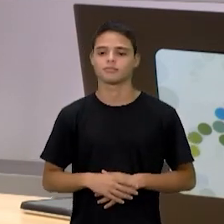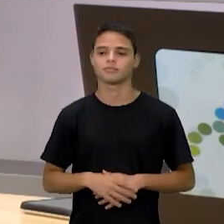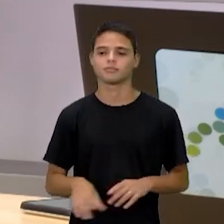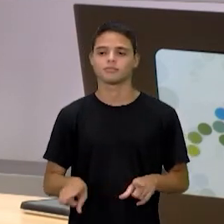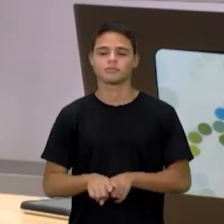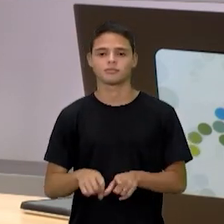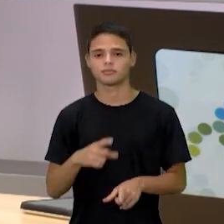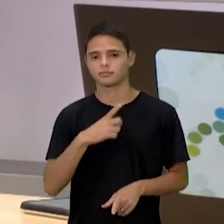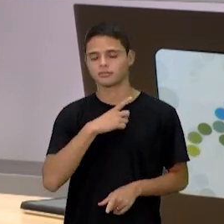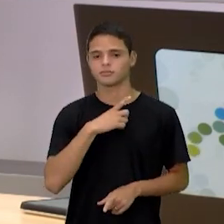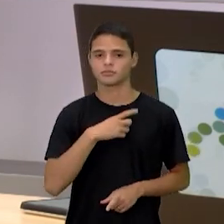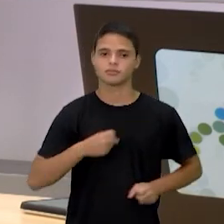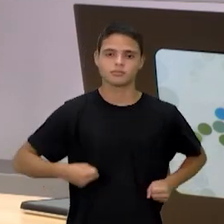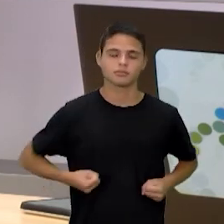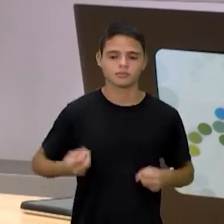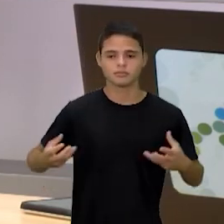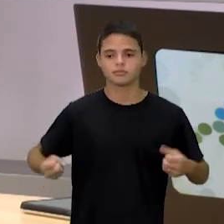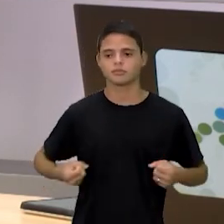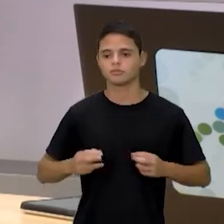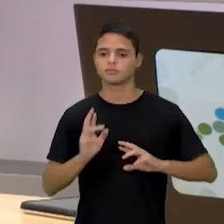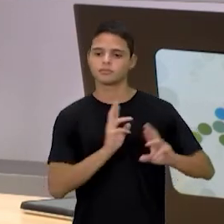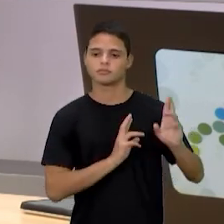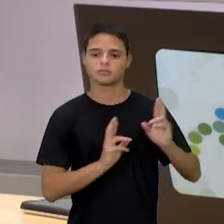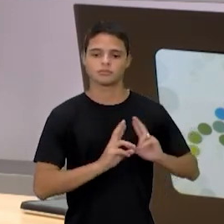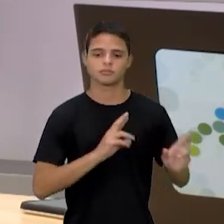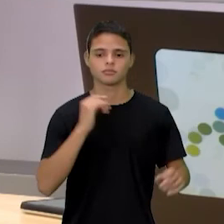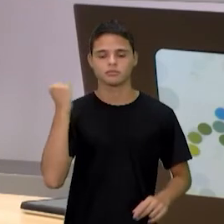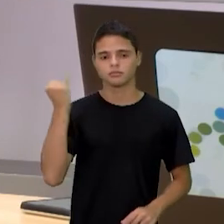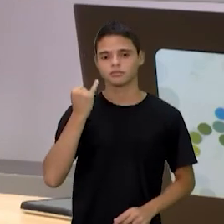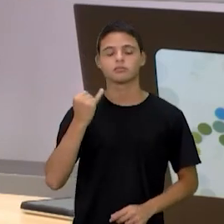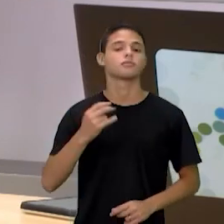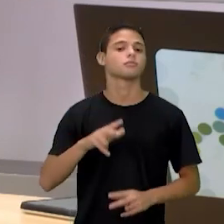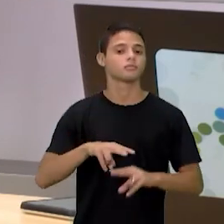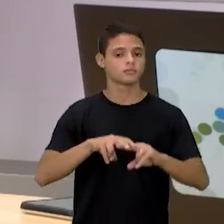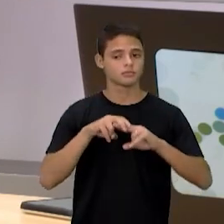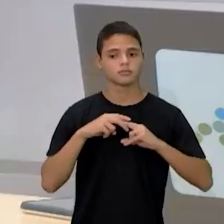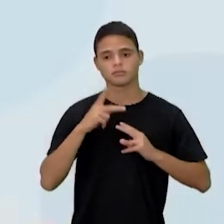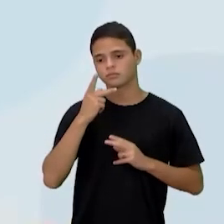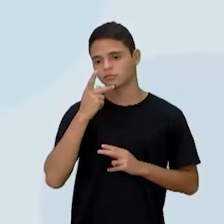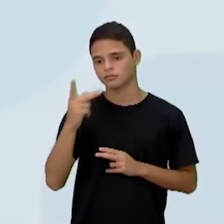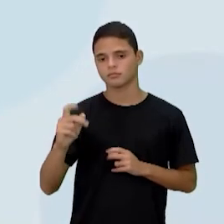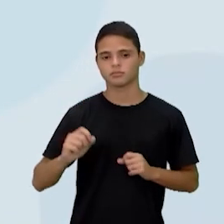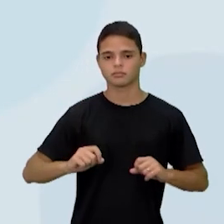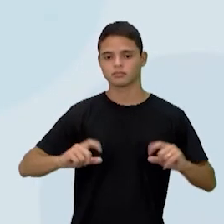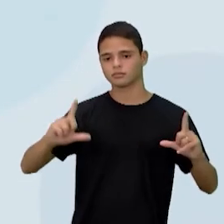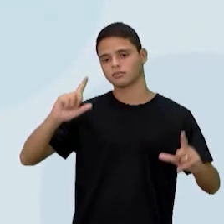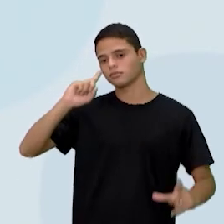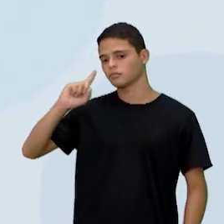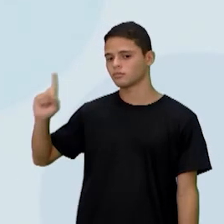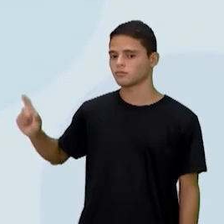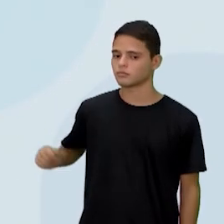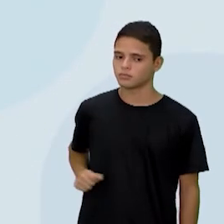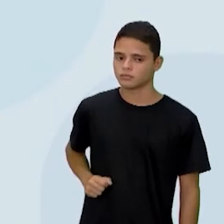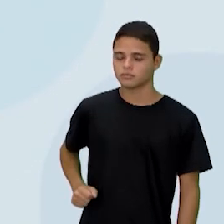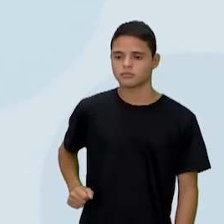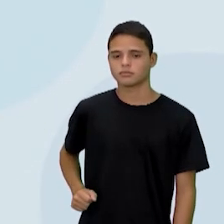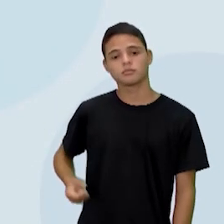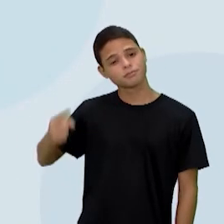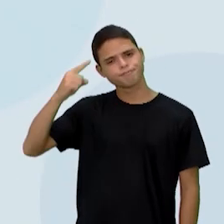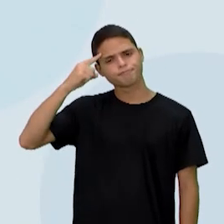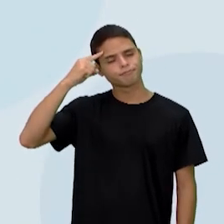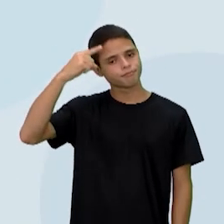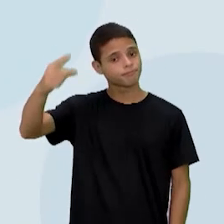consumo relacionado a isso é importantíssimo. Por isso que eu fiz essa tela aí agora, que a gente vai falar rapidinho, que ela está acabando, mas está aí, ó. Pense antes